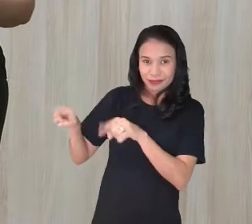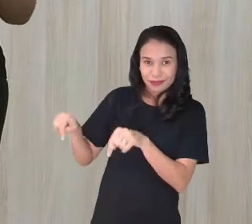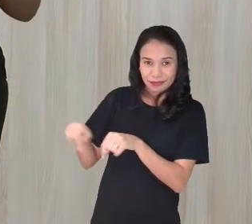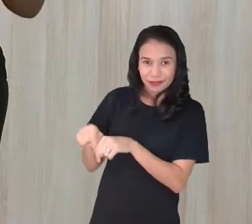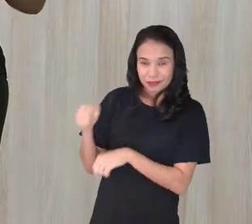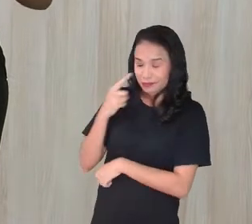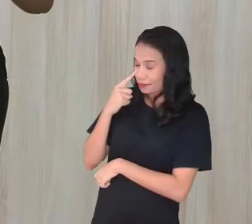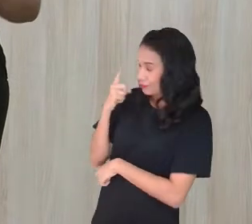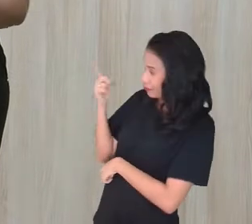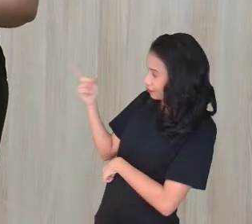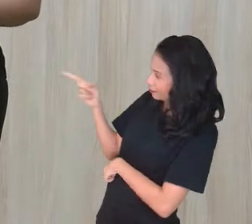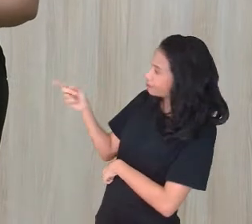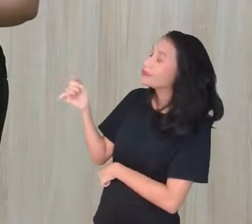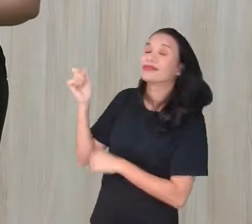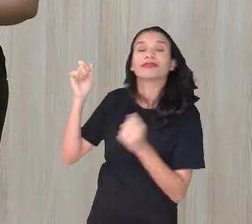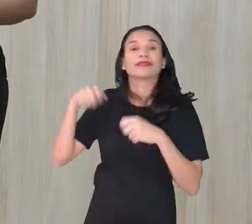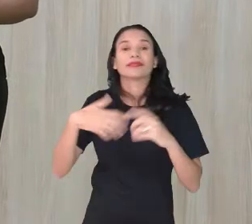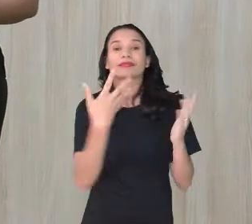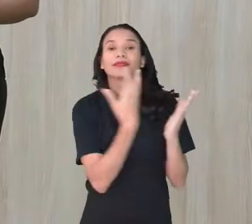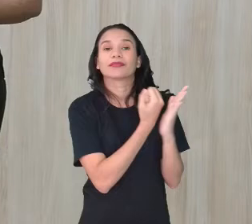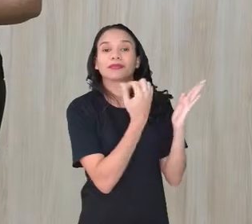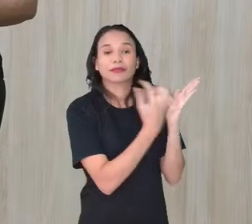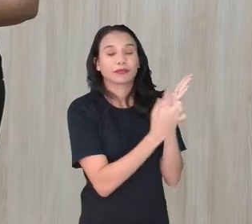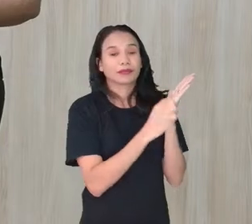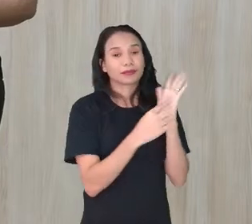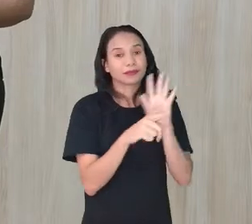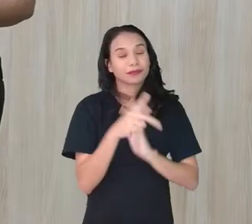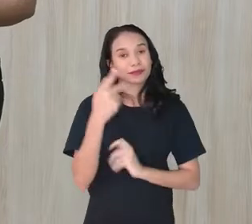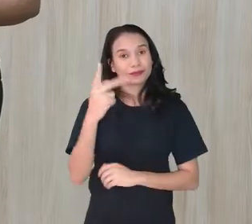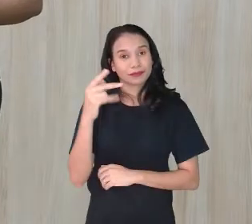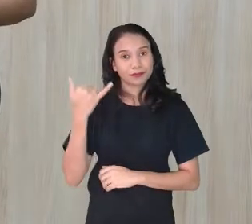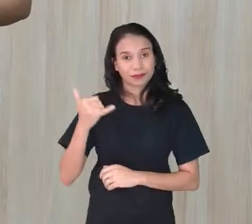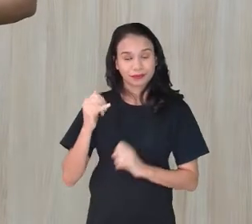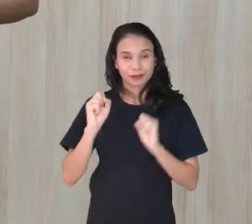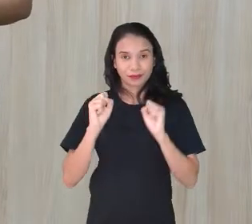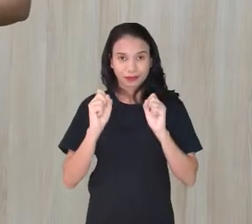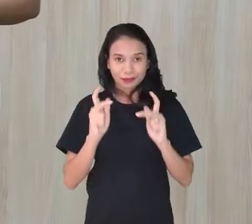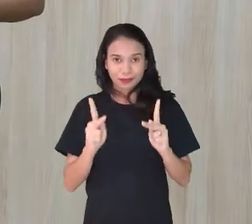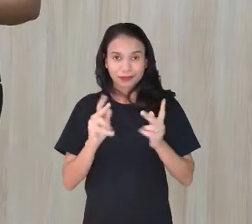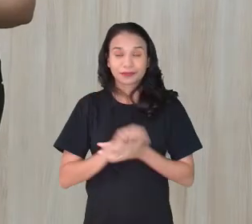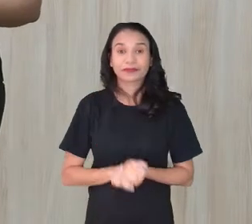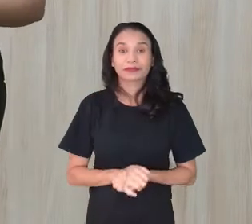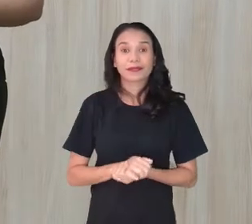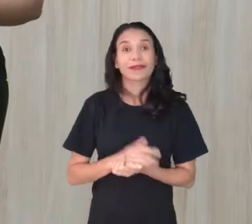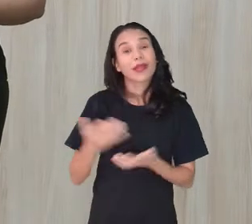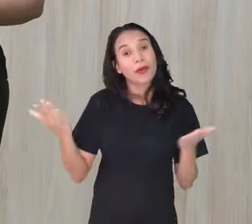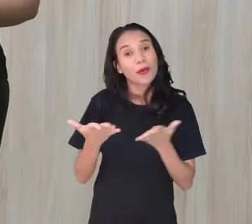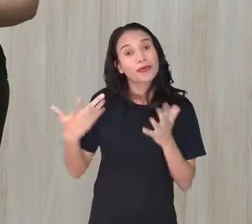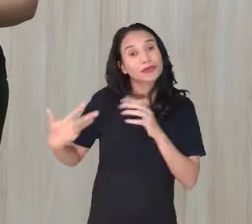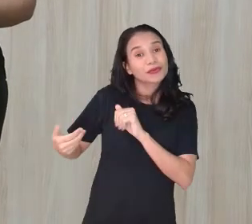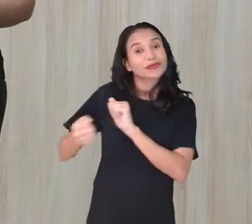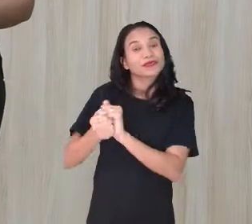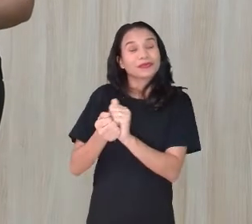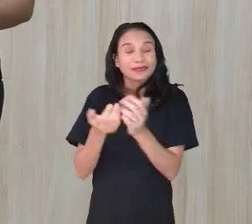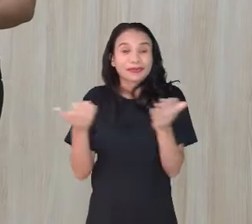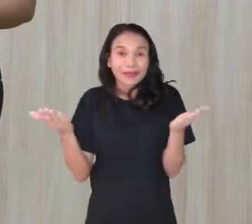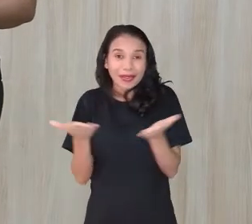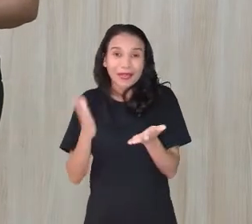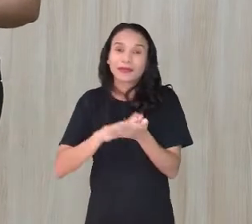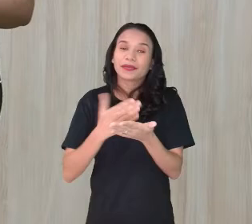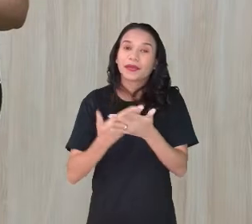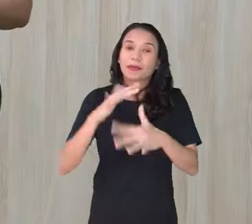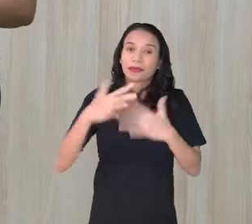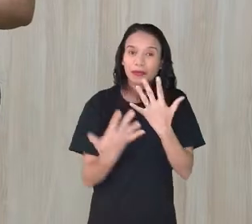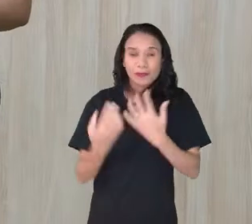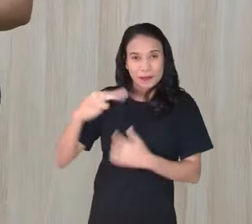fazer o download do aplicativo nas lojinhas do seu celular, tá certo? Me acompanhando na aula de hoje, eu tenho a nossa